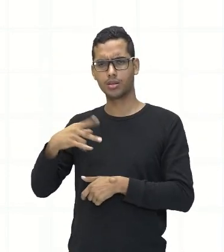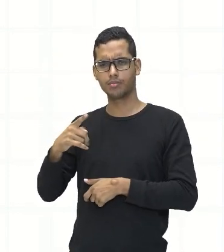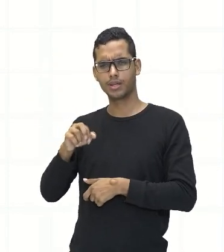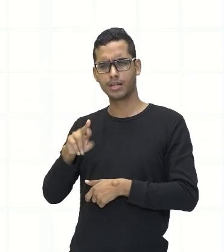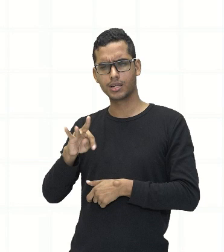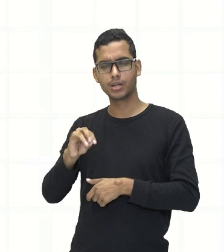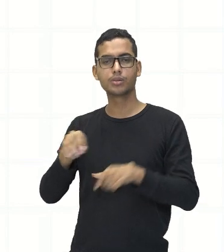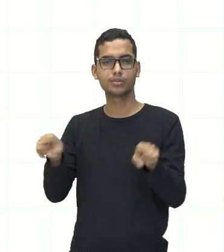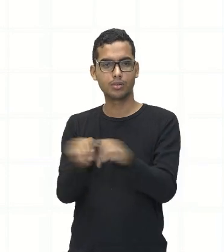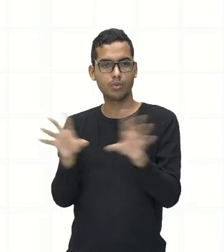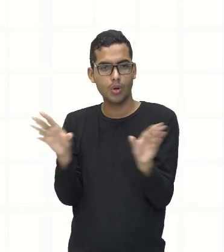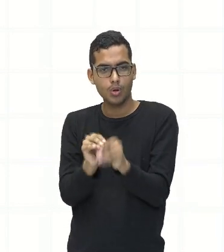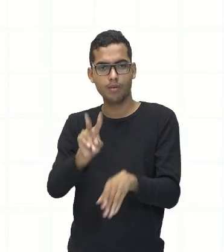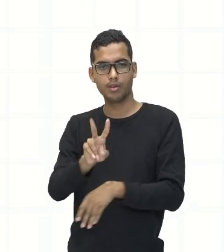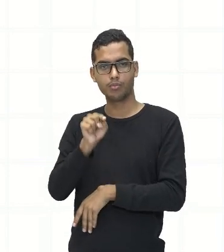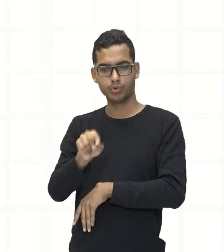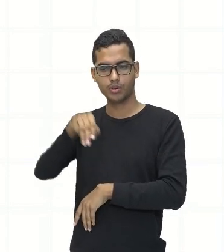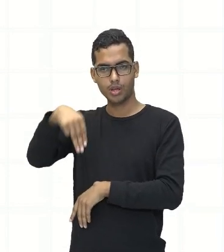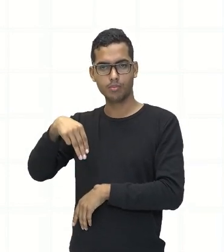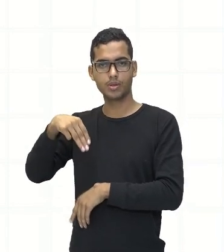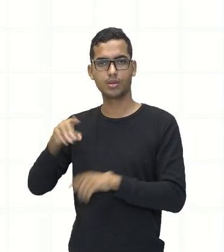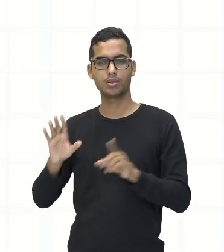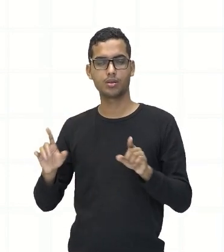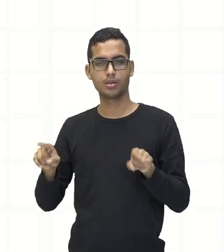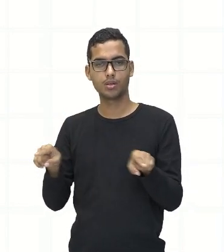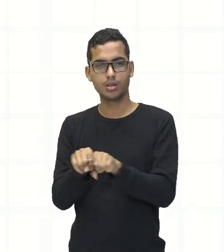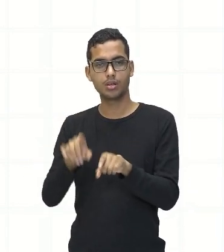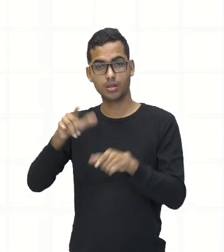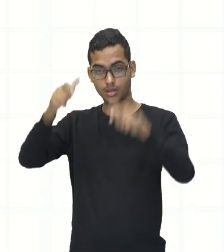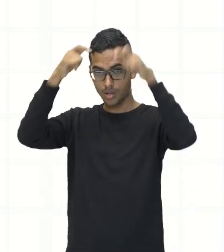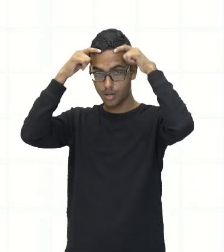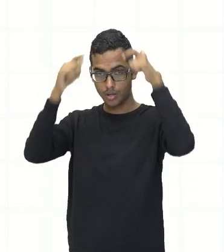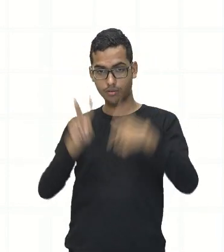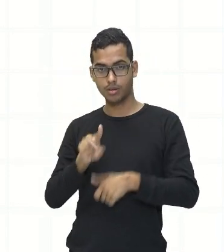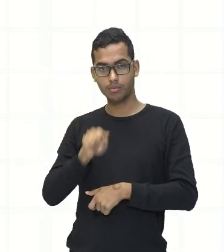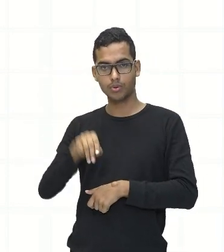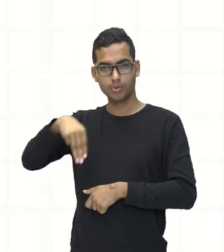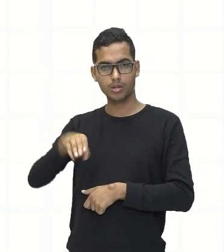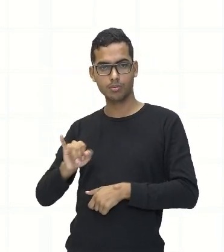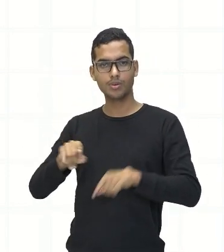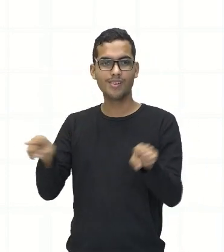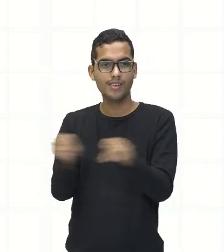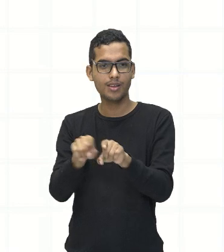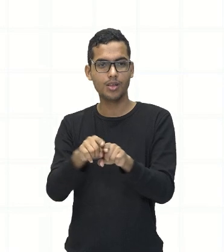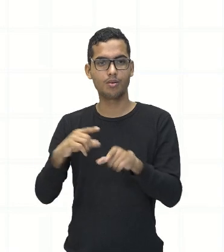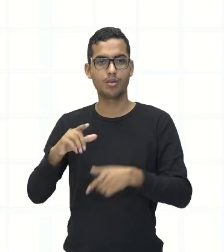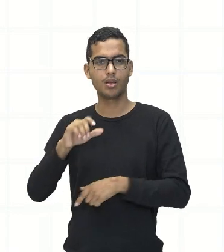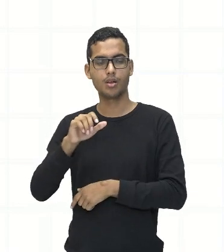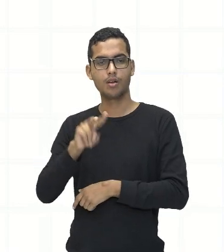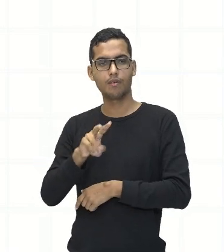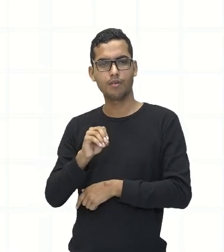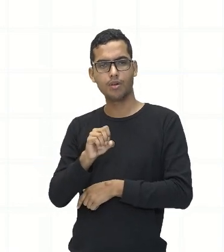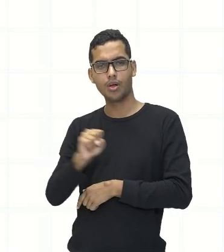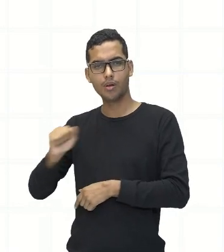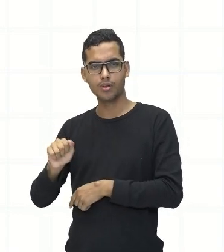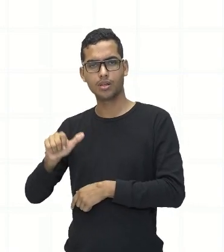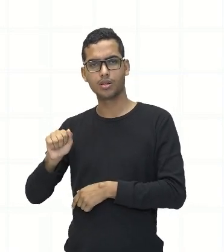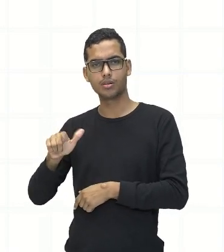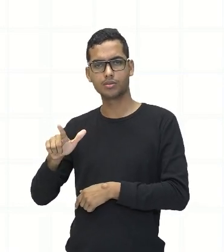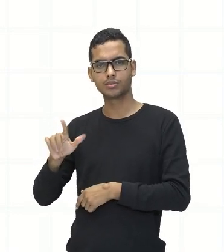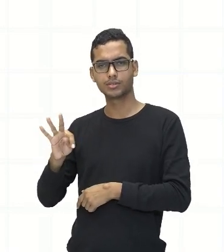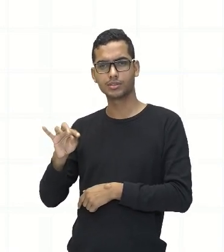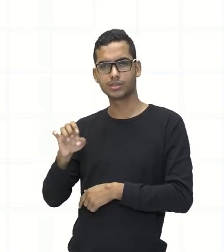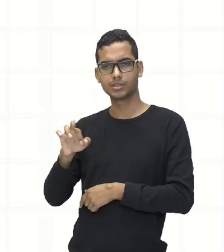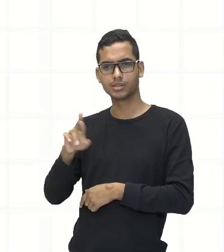Imperial. E Vossa Alteza para príncipes e princesas e duques, né? Então vejam aí que são pronomes